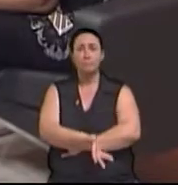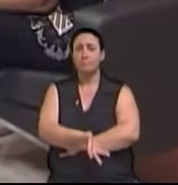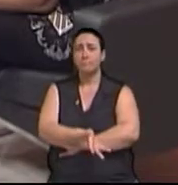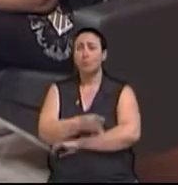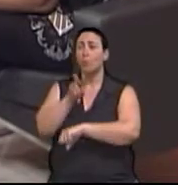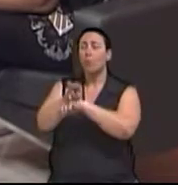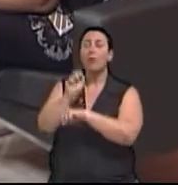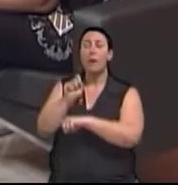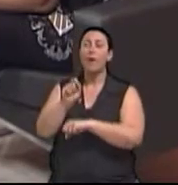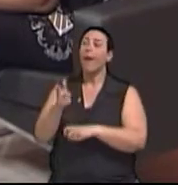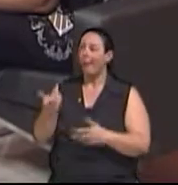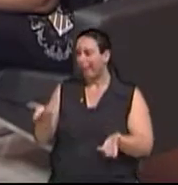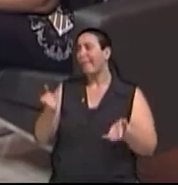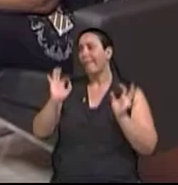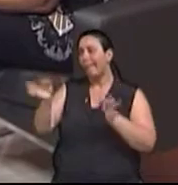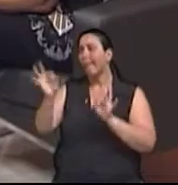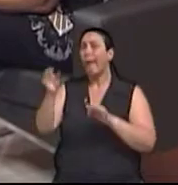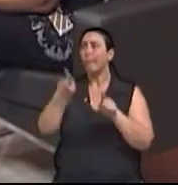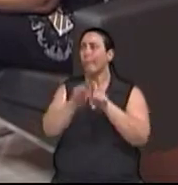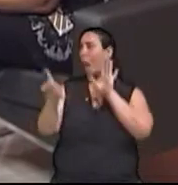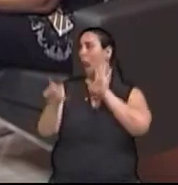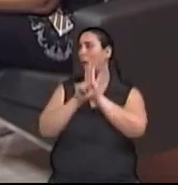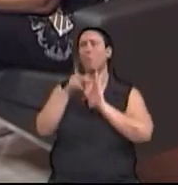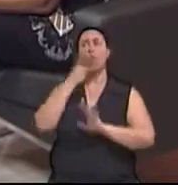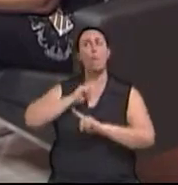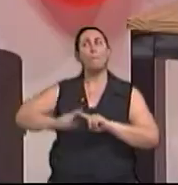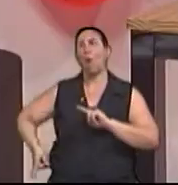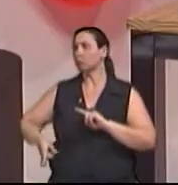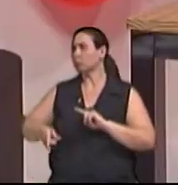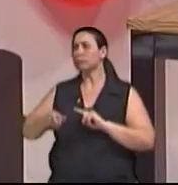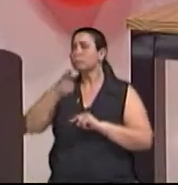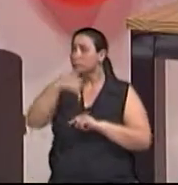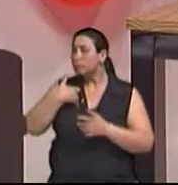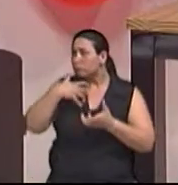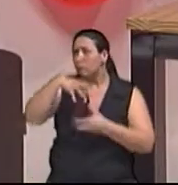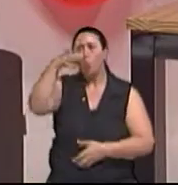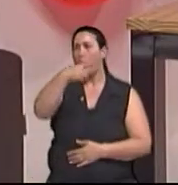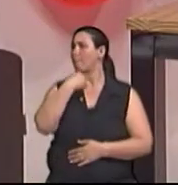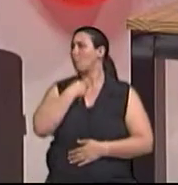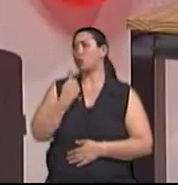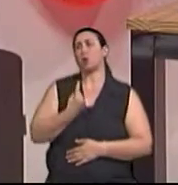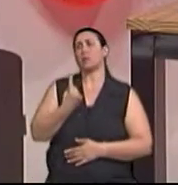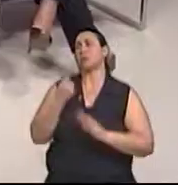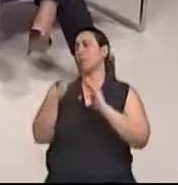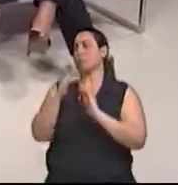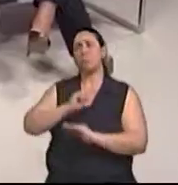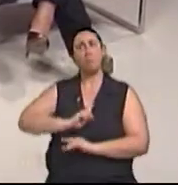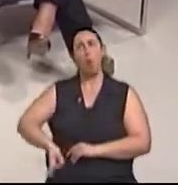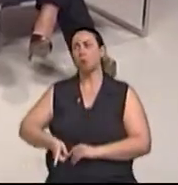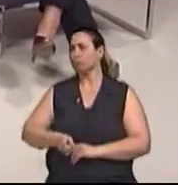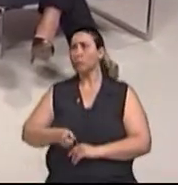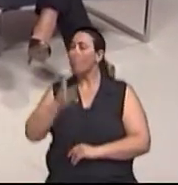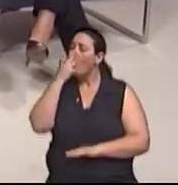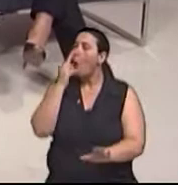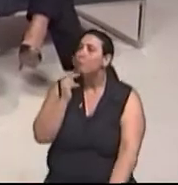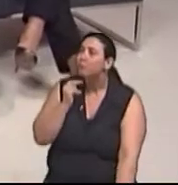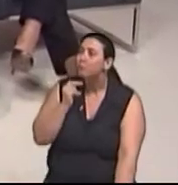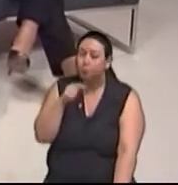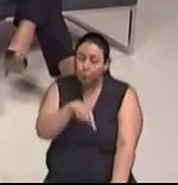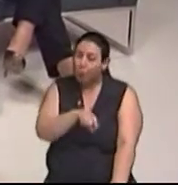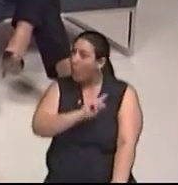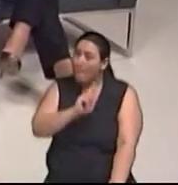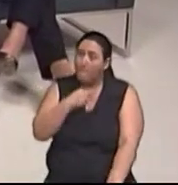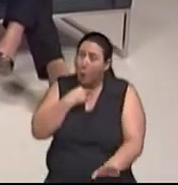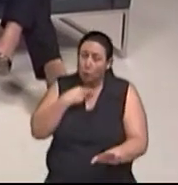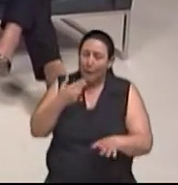tem lei não pode deixar sozinho em casa já tem a lei que protege o idoso que ele não pode ficar sozinho em casa assim como criança pequeninha não pode ficar sozinho em